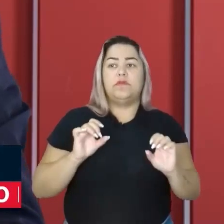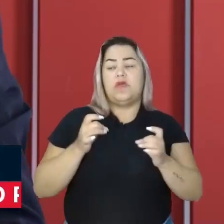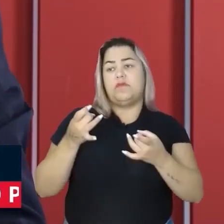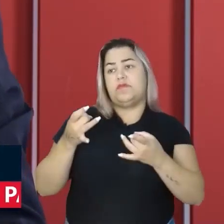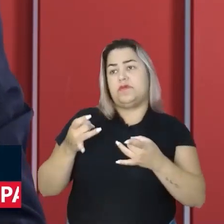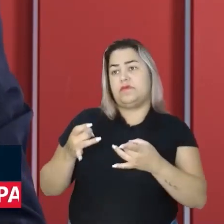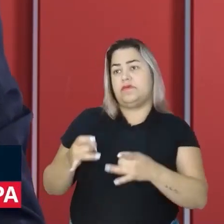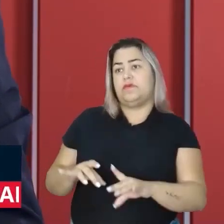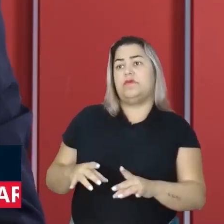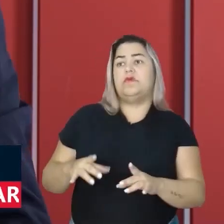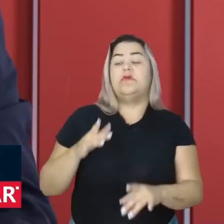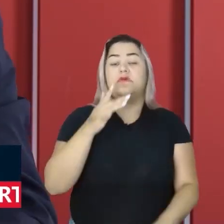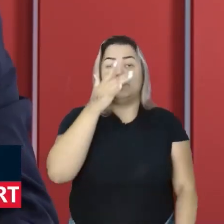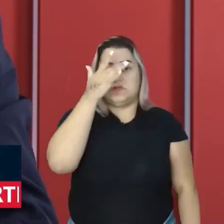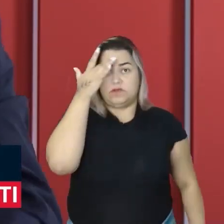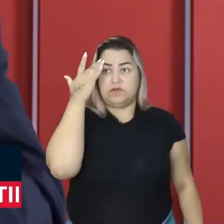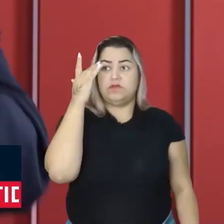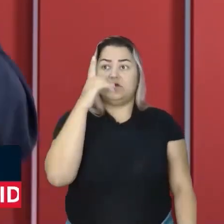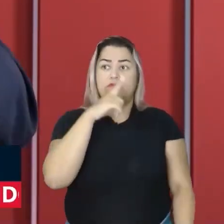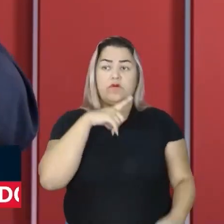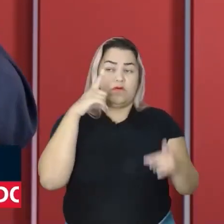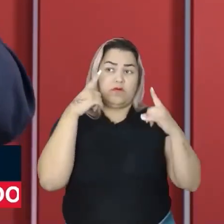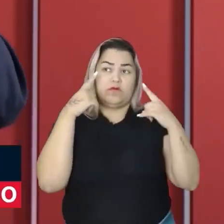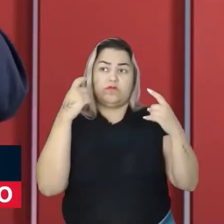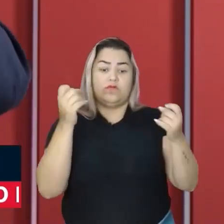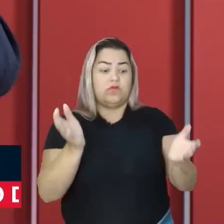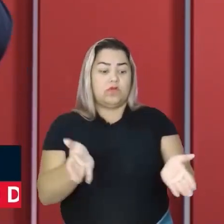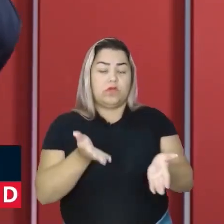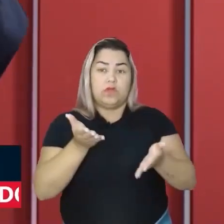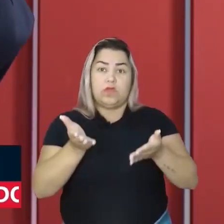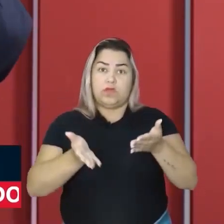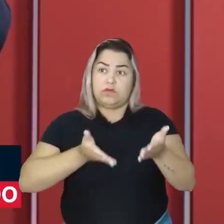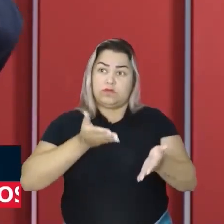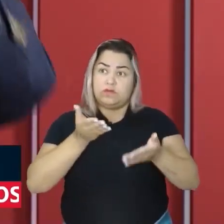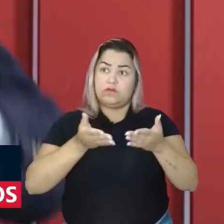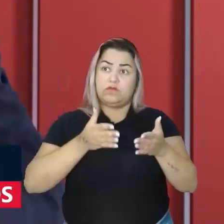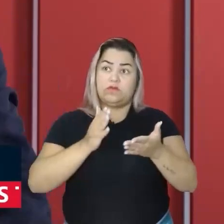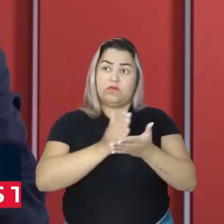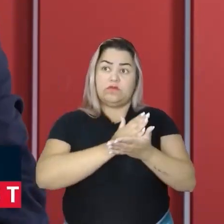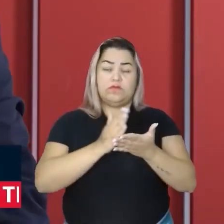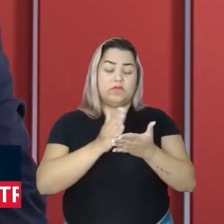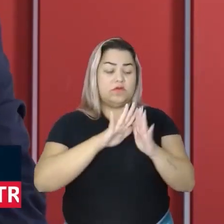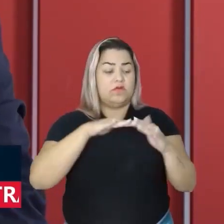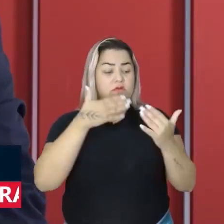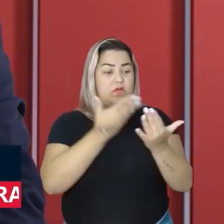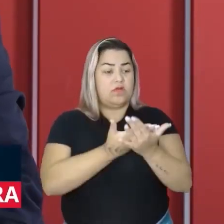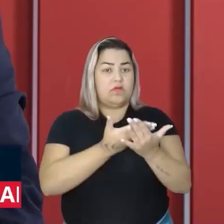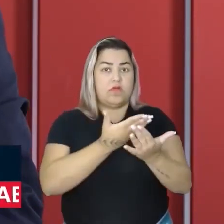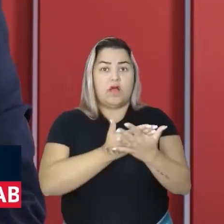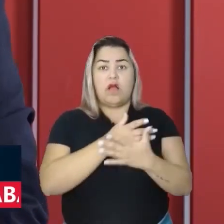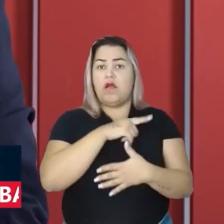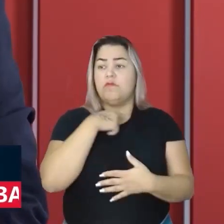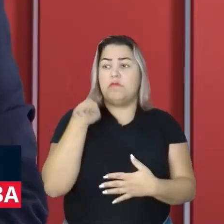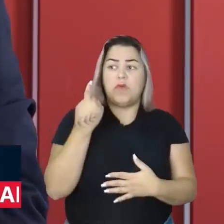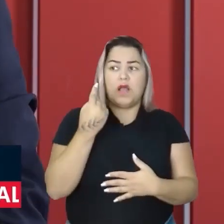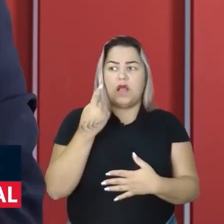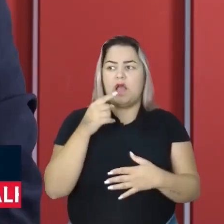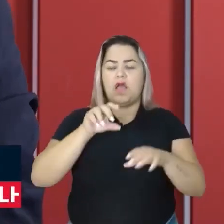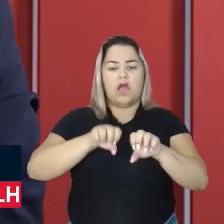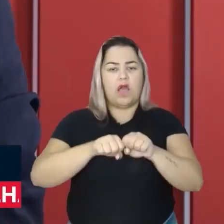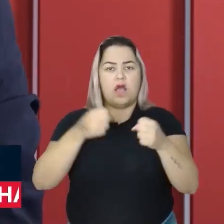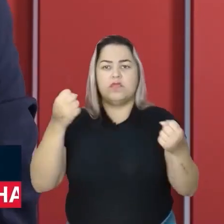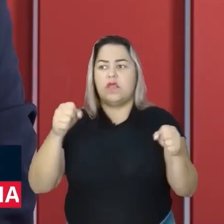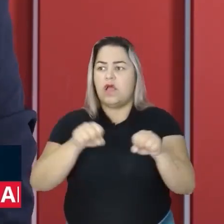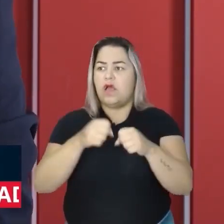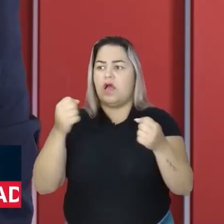e deixa as pessoas do jeito que está, ou violenta, como estimularem a violência, que até vão nas escolas matar criança. Entendeu? Isso não, né?